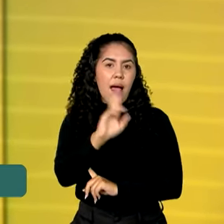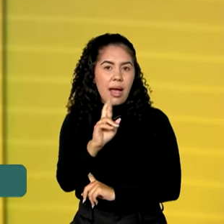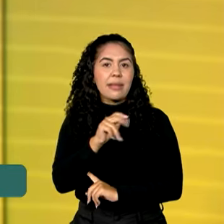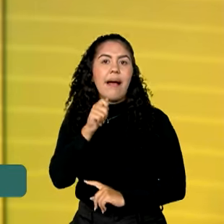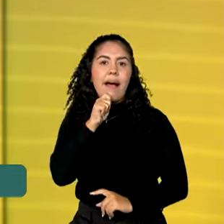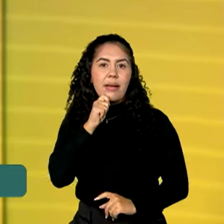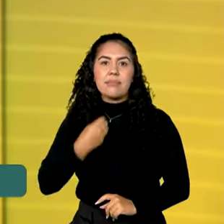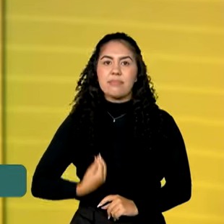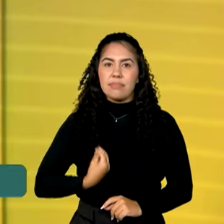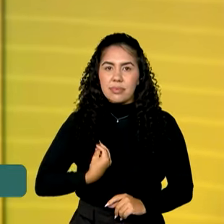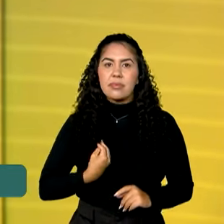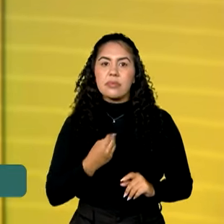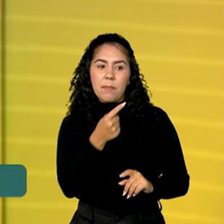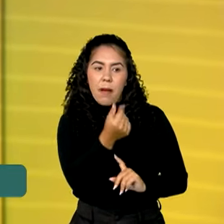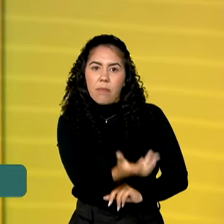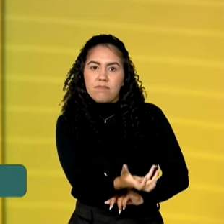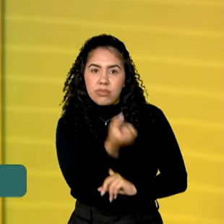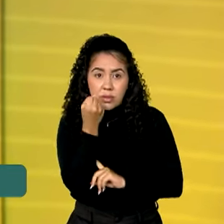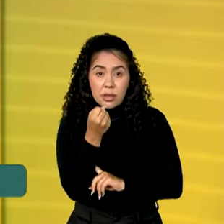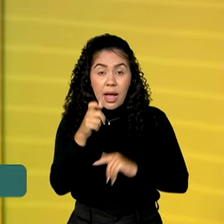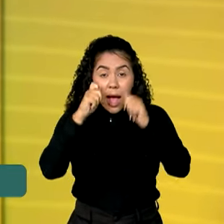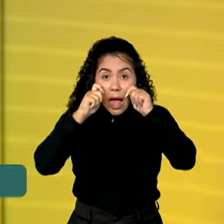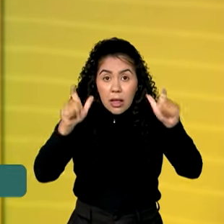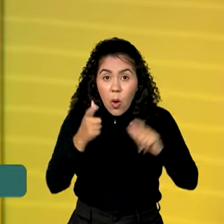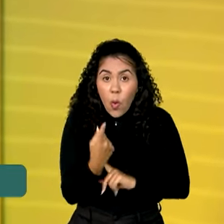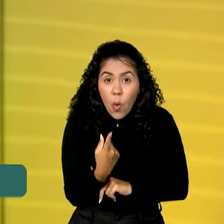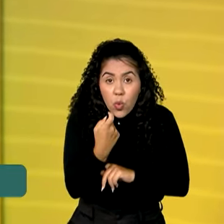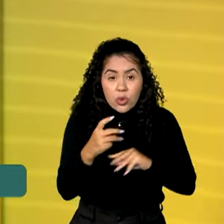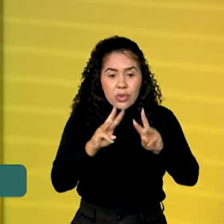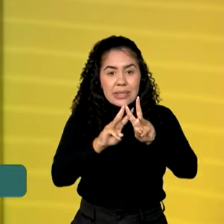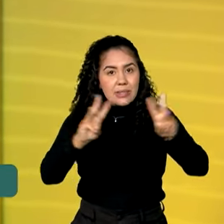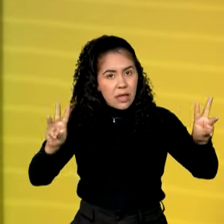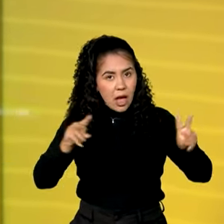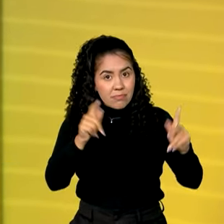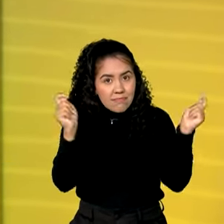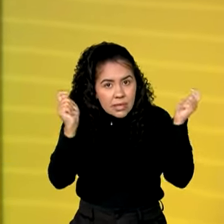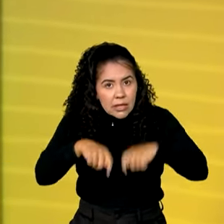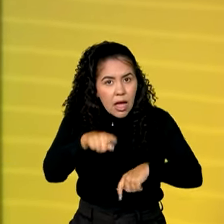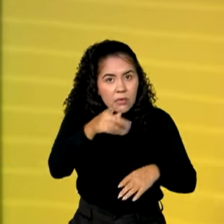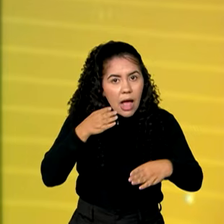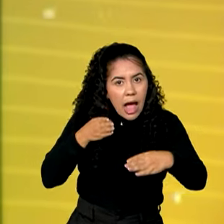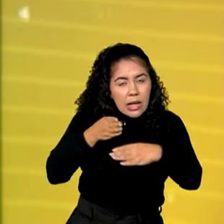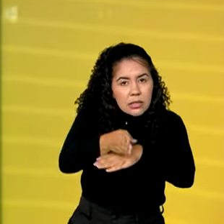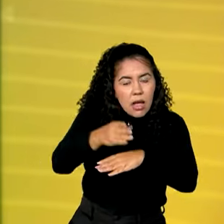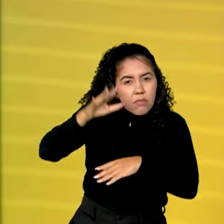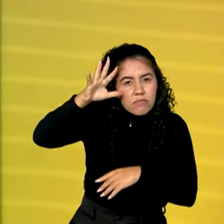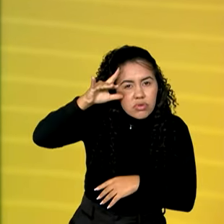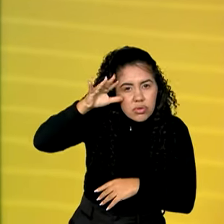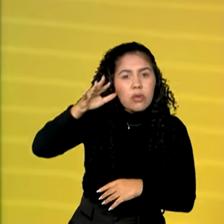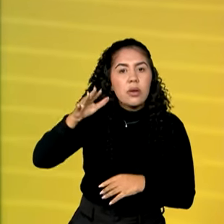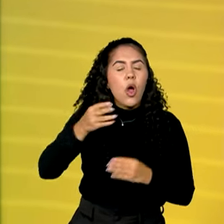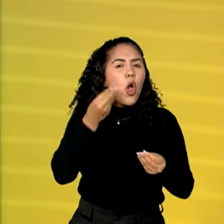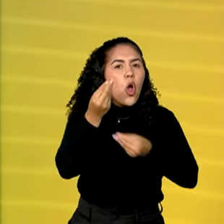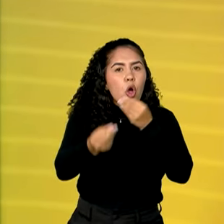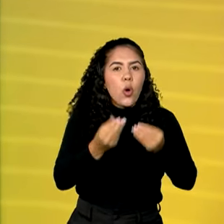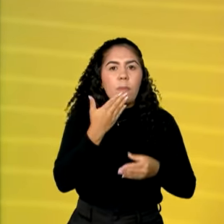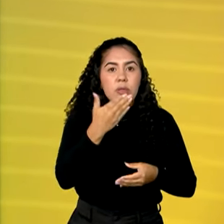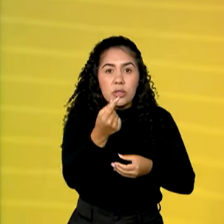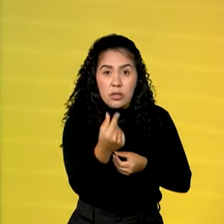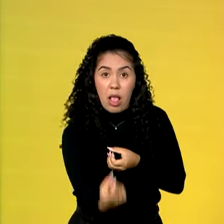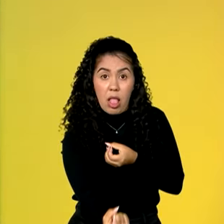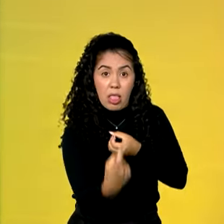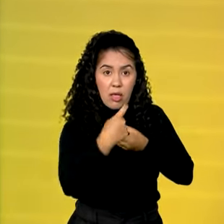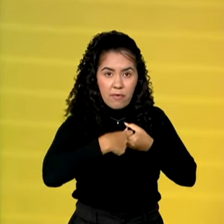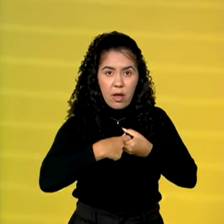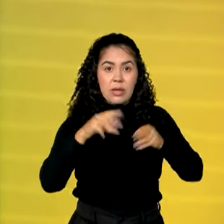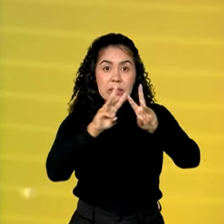para saque. E atenção, o único site onde é possível fazer a consulta e saber como solicitar a devolução dos valores